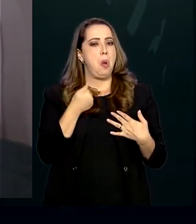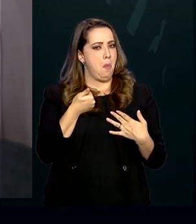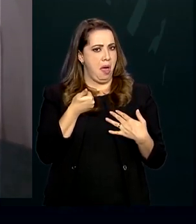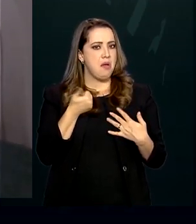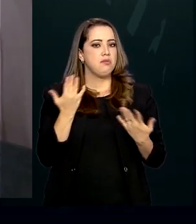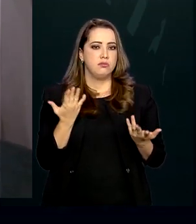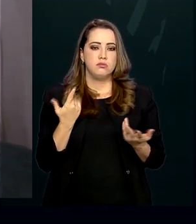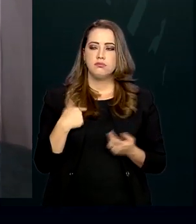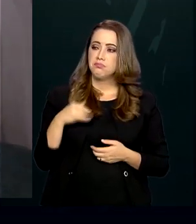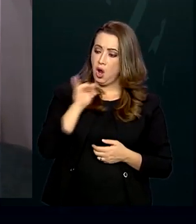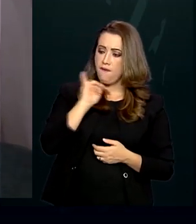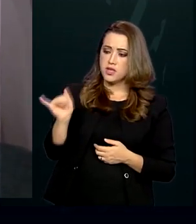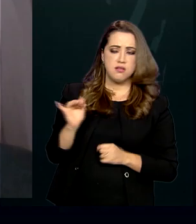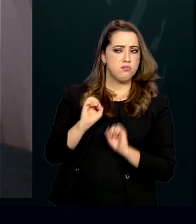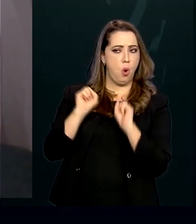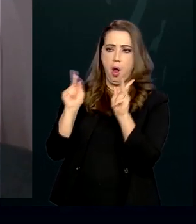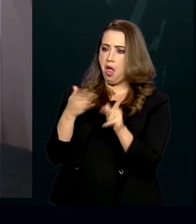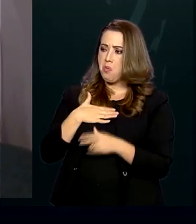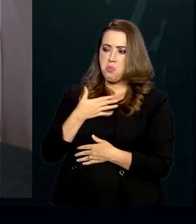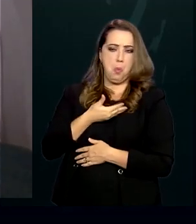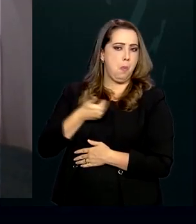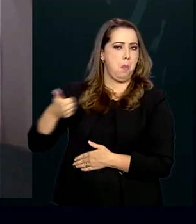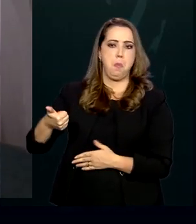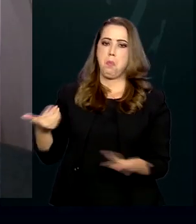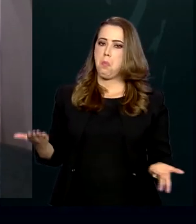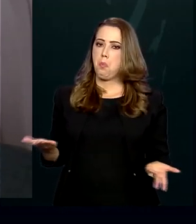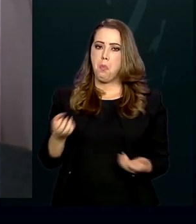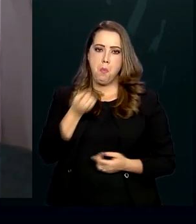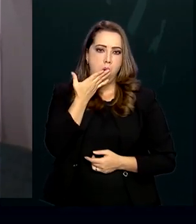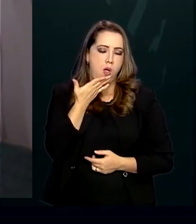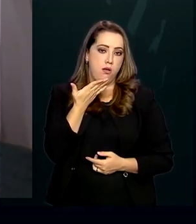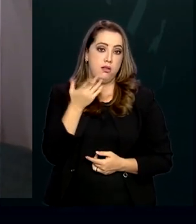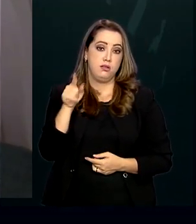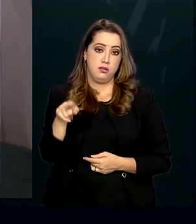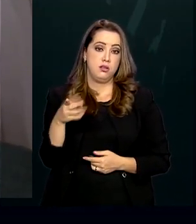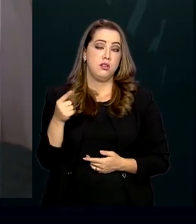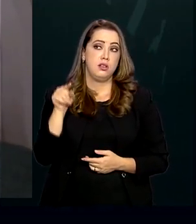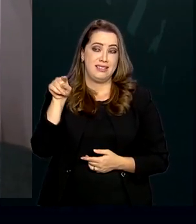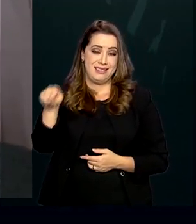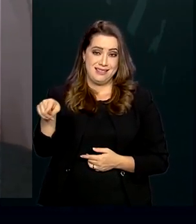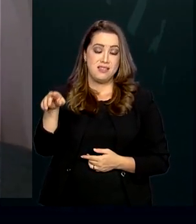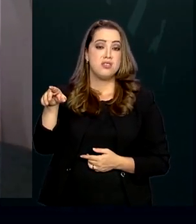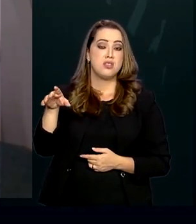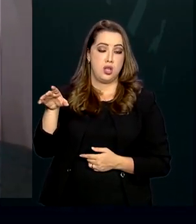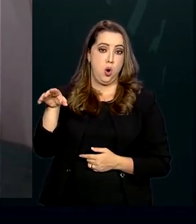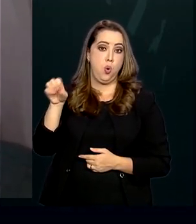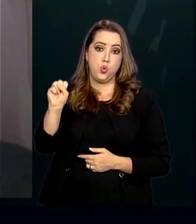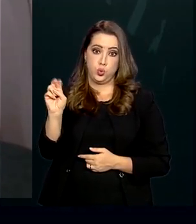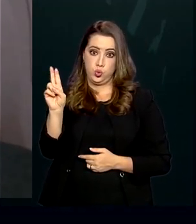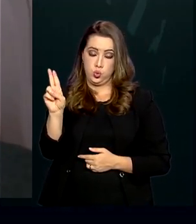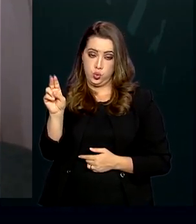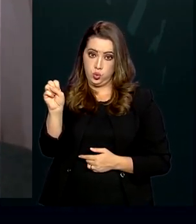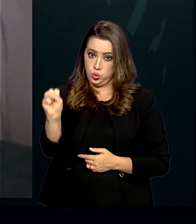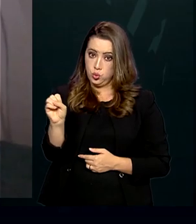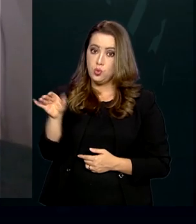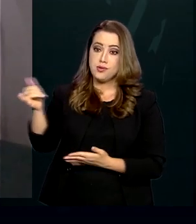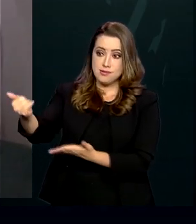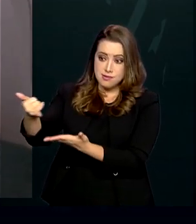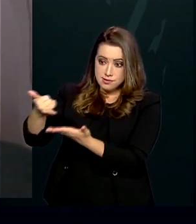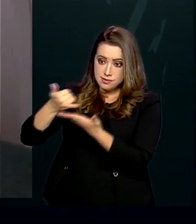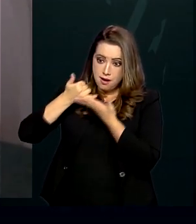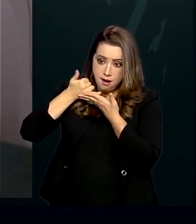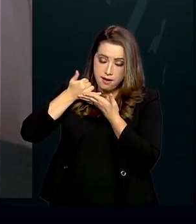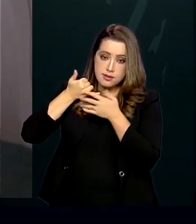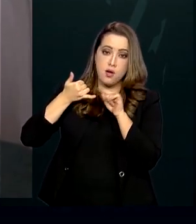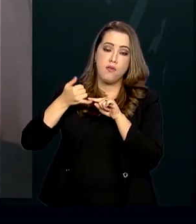sentindo nada e estava bem. E então eles me prontificaram. Se houver necessidade,